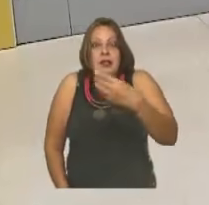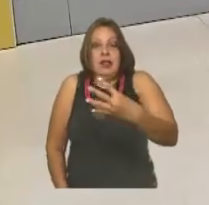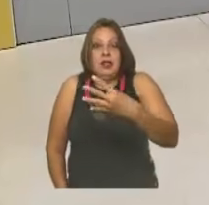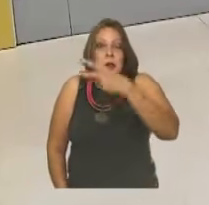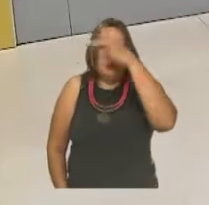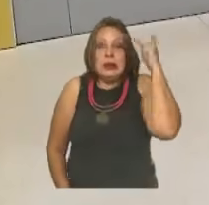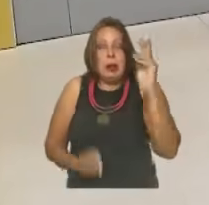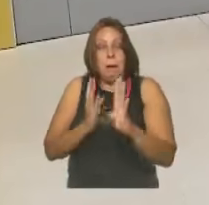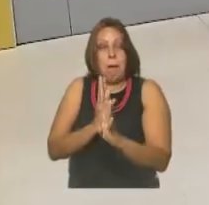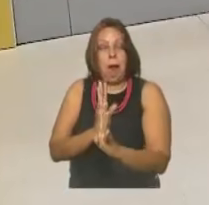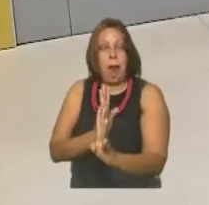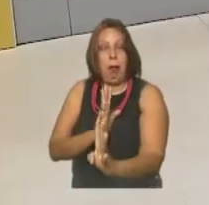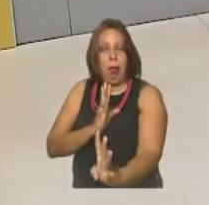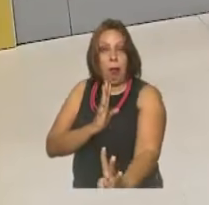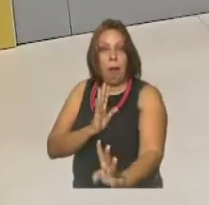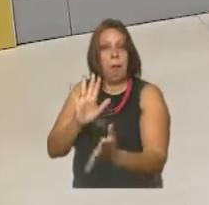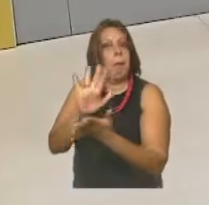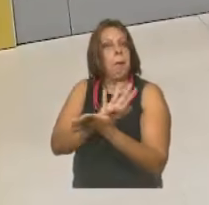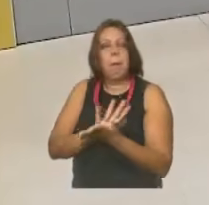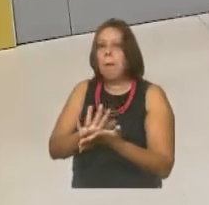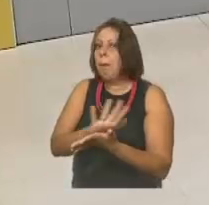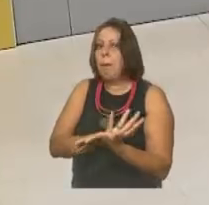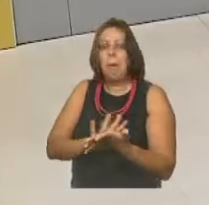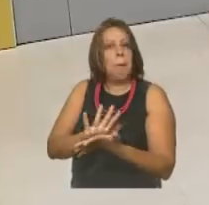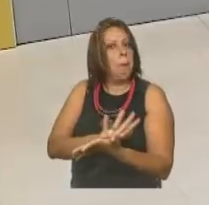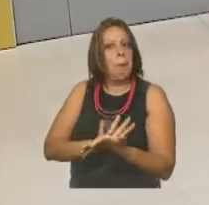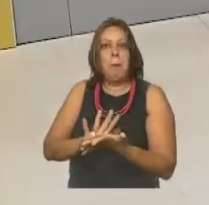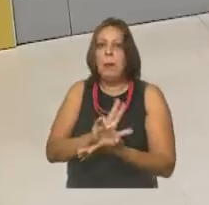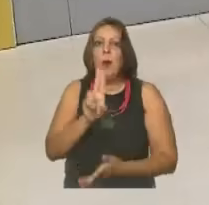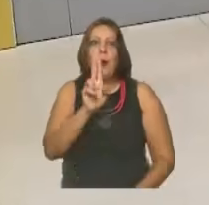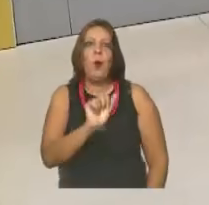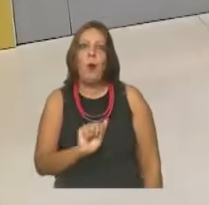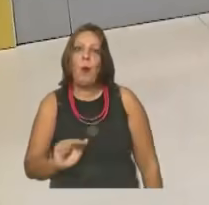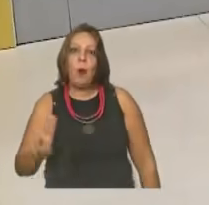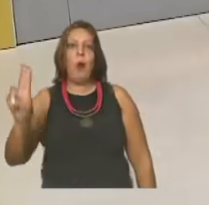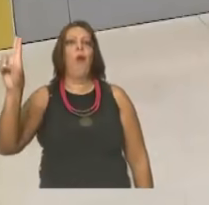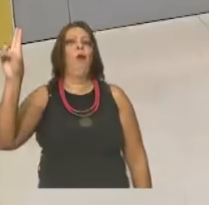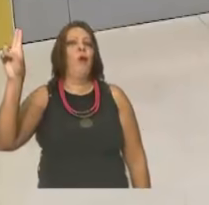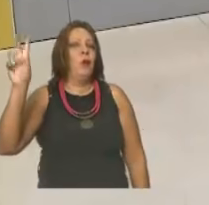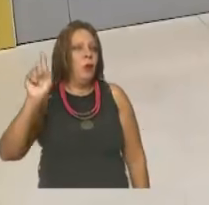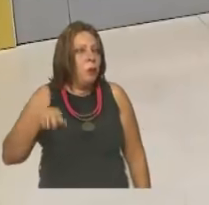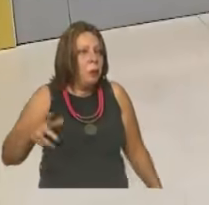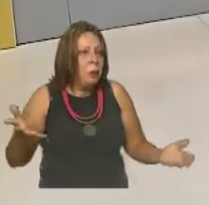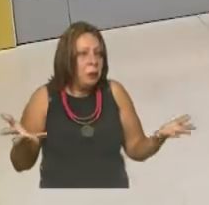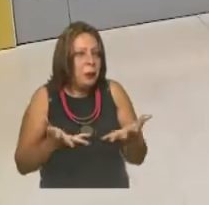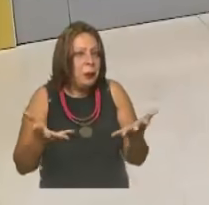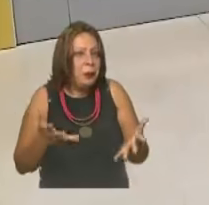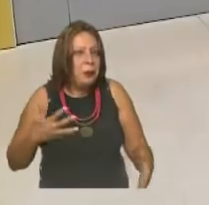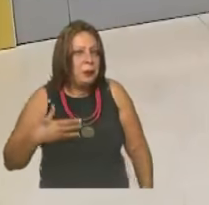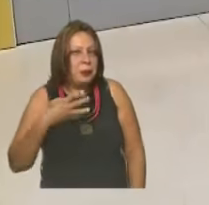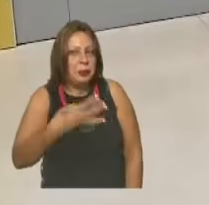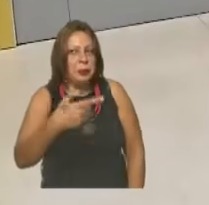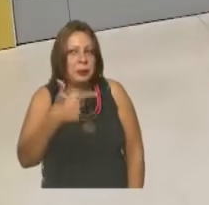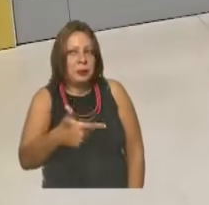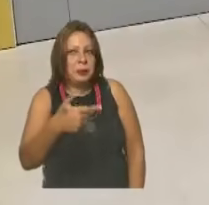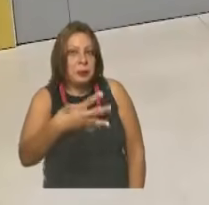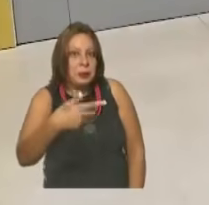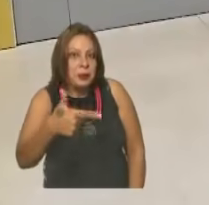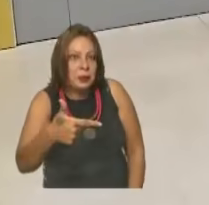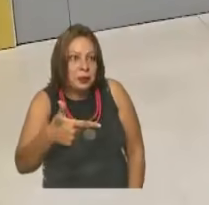24 na fila de espera, nada decidido ainda. Uau, e pode ser agora? Será que é com